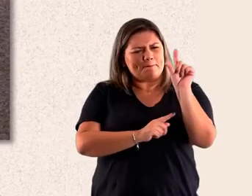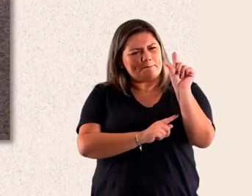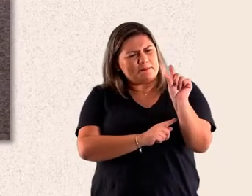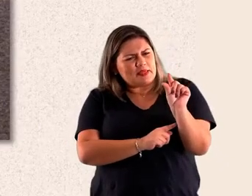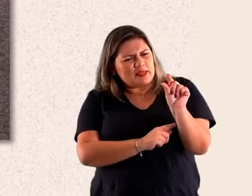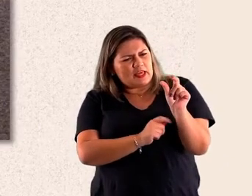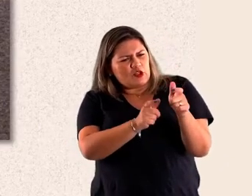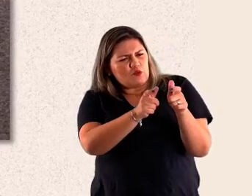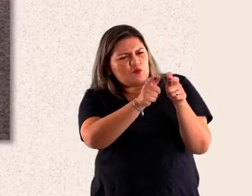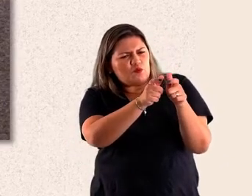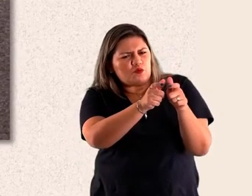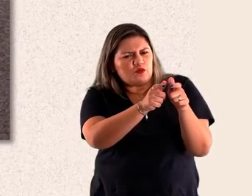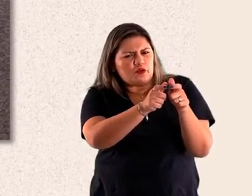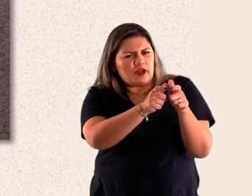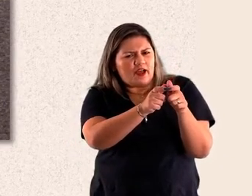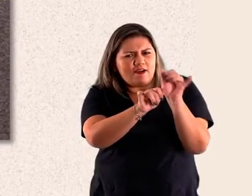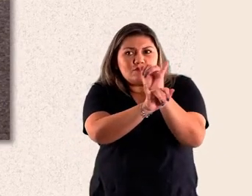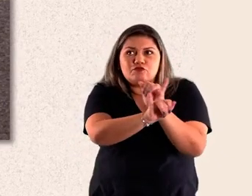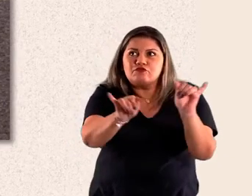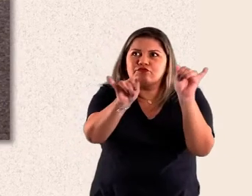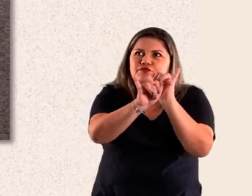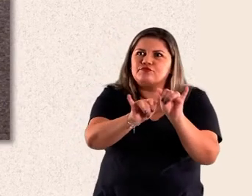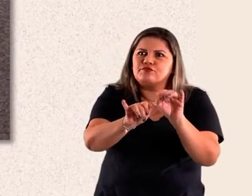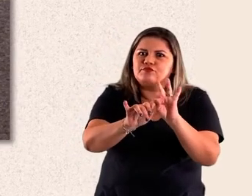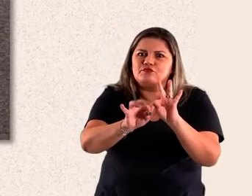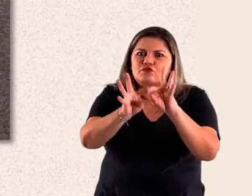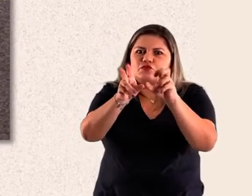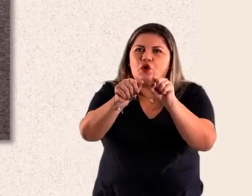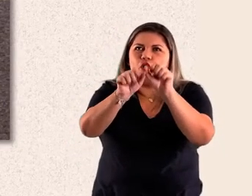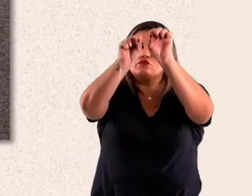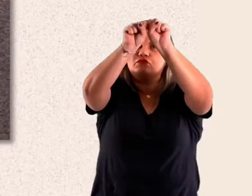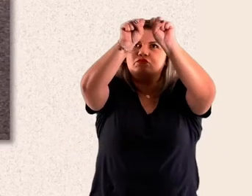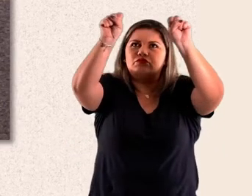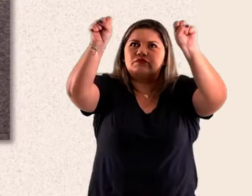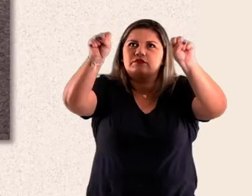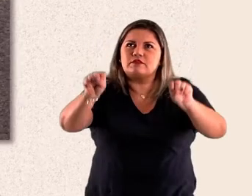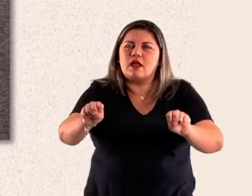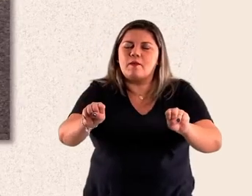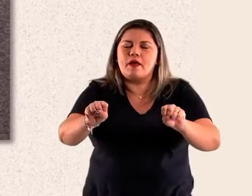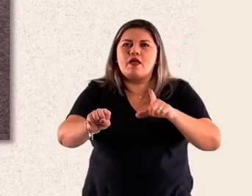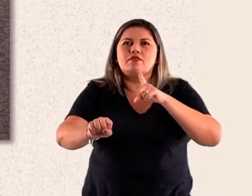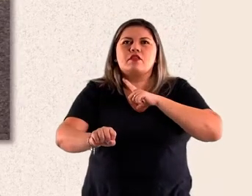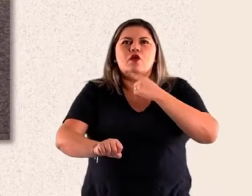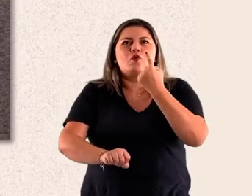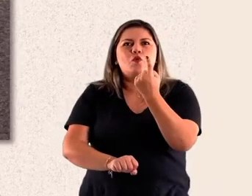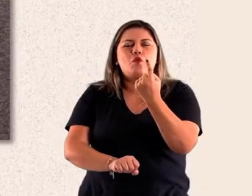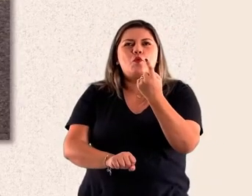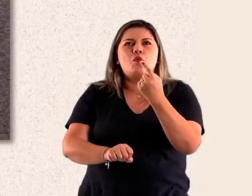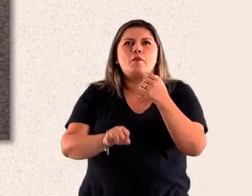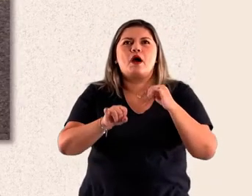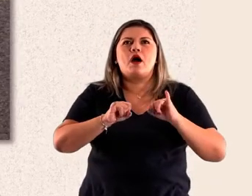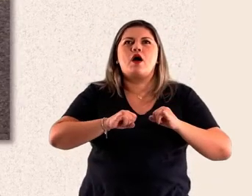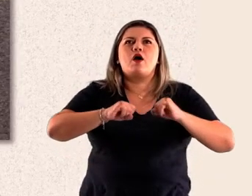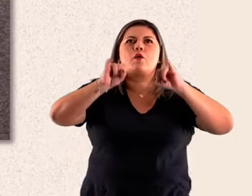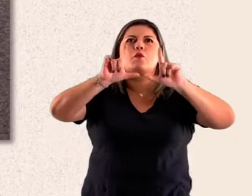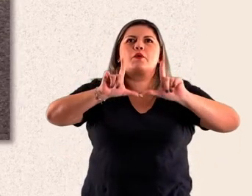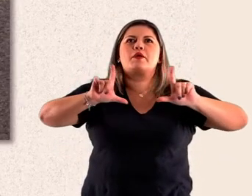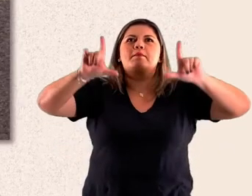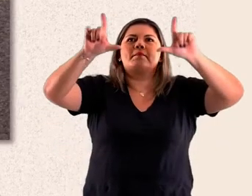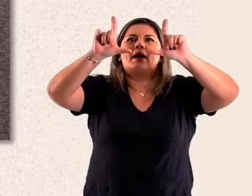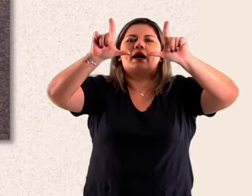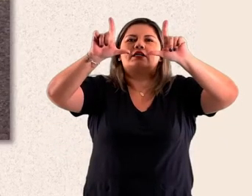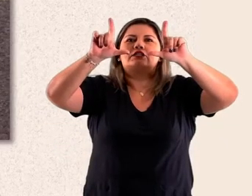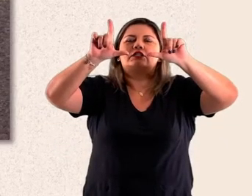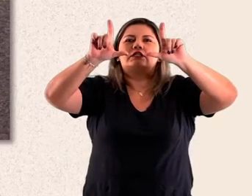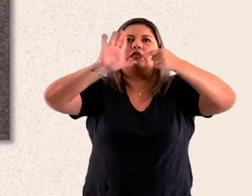repercute em todo o sistema e tem uma imagem que eu gosto muito de uma camiseta que assim é o